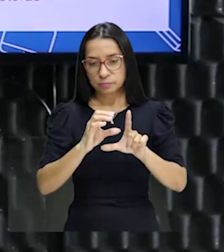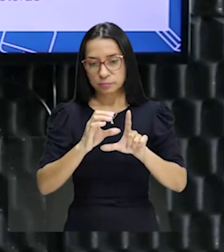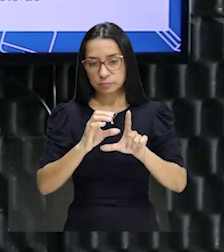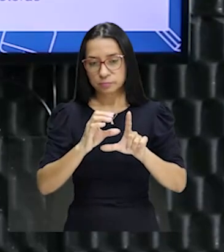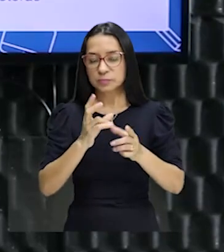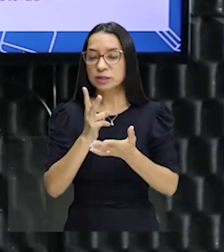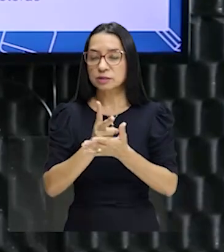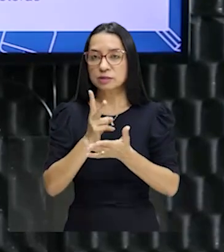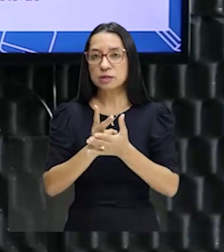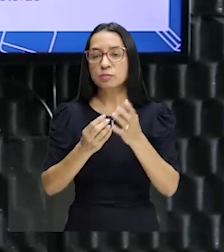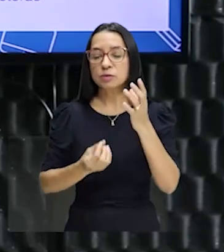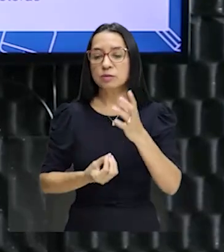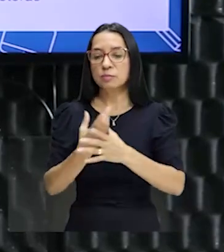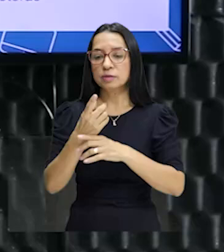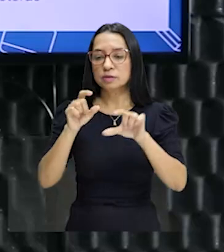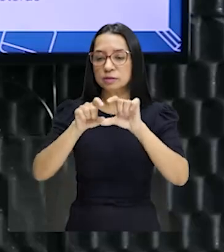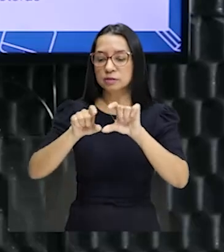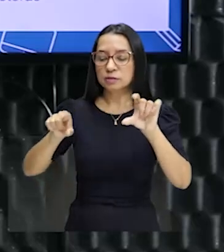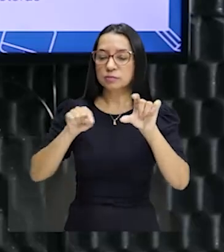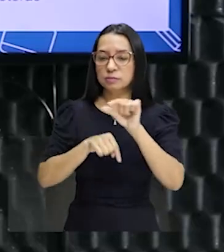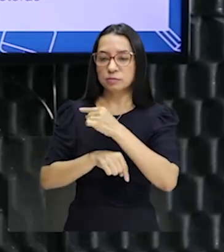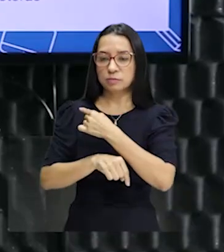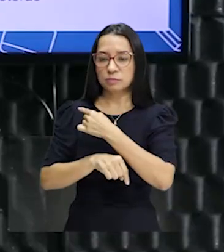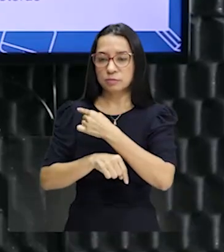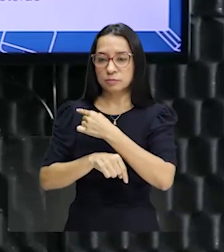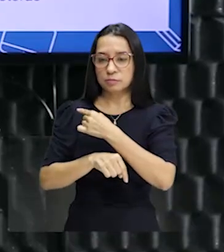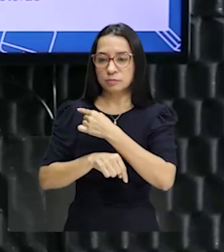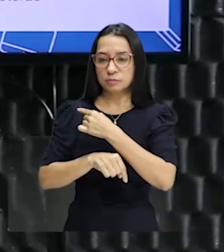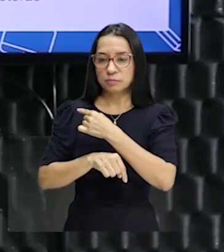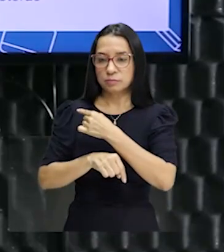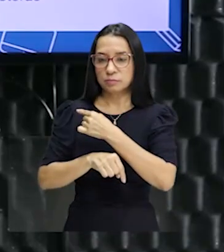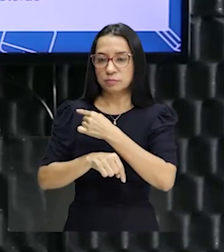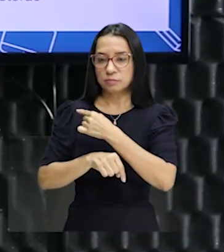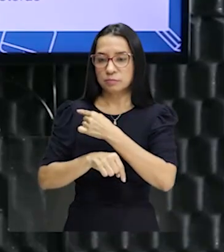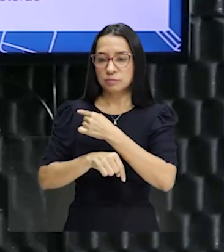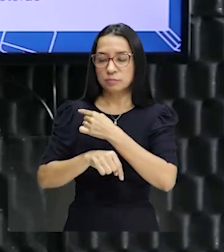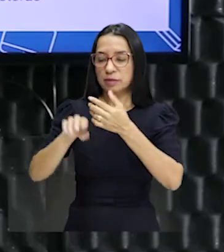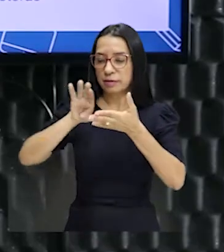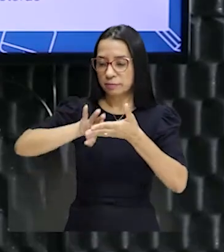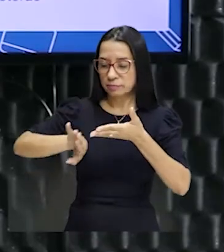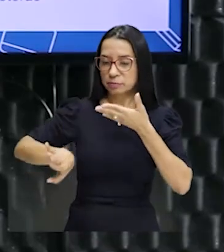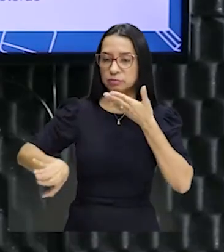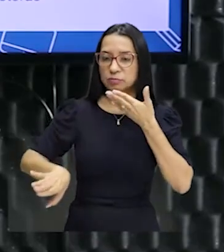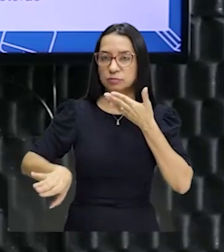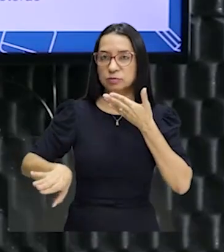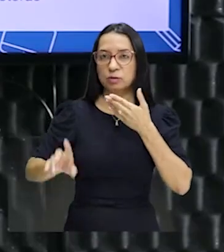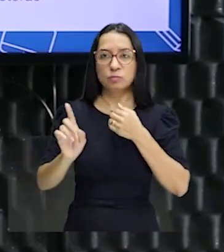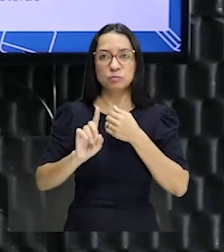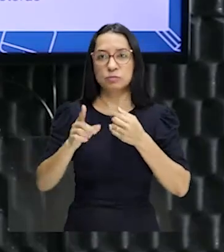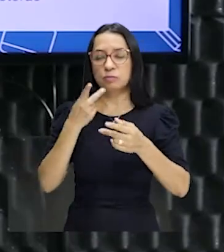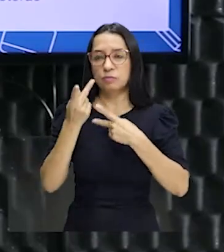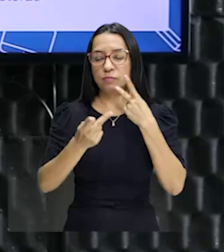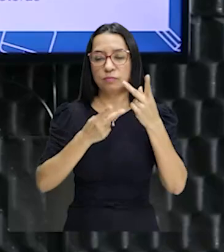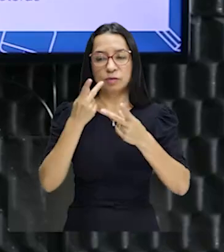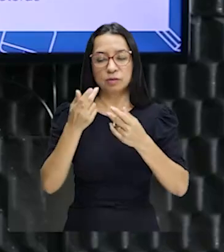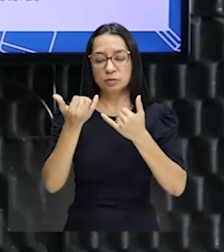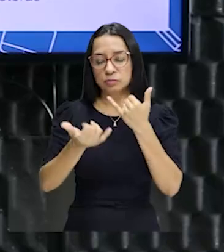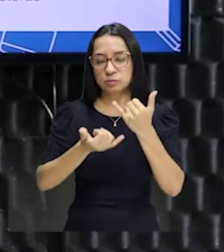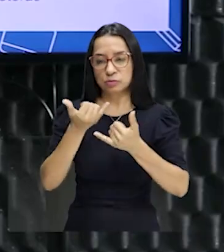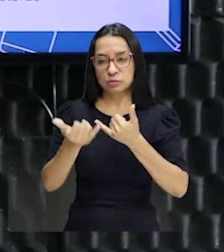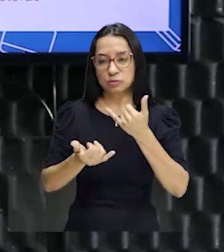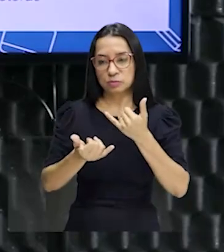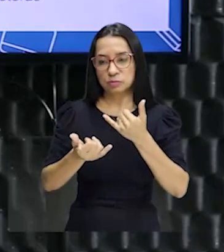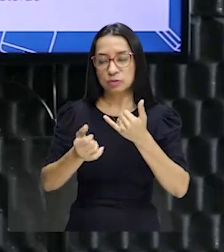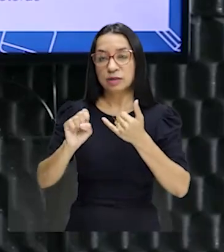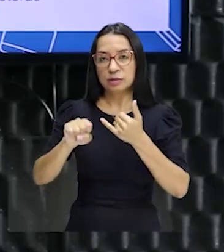sempre que aparecer essa expressão aqui, ó, exclusão, não estaremos falando de jogo. Estaremos falando de